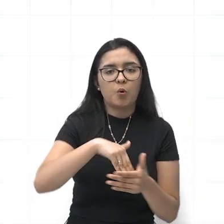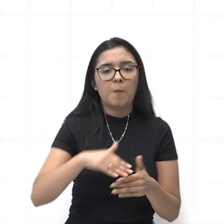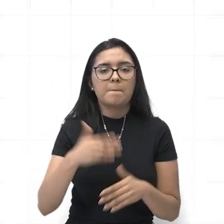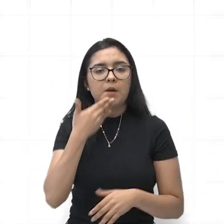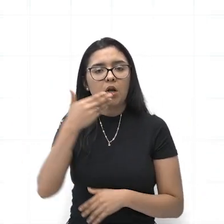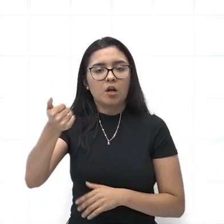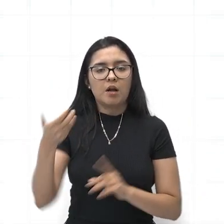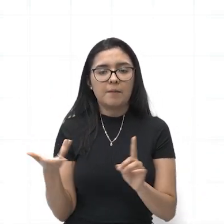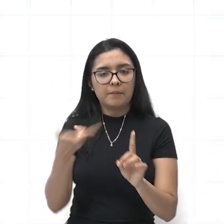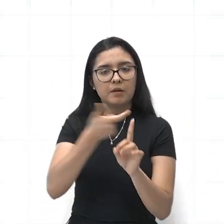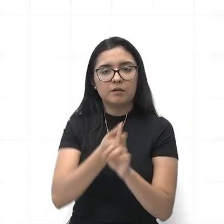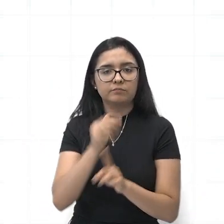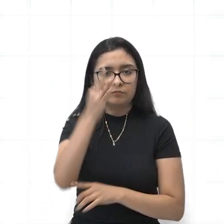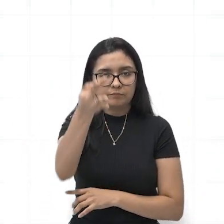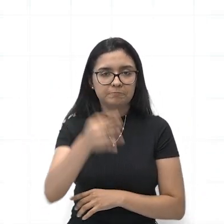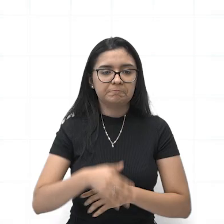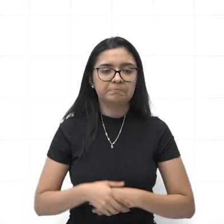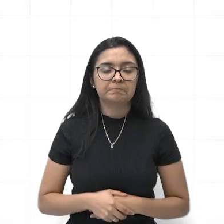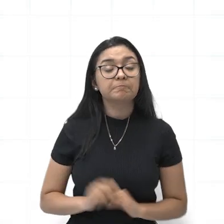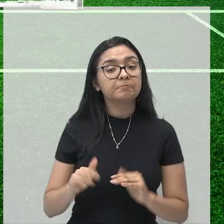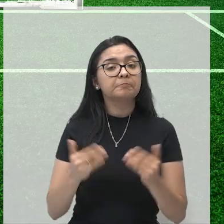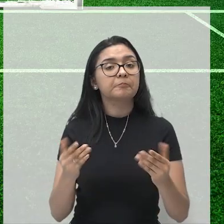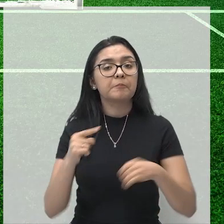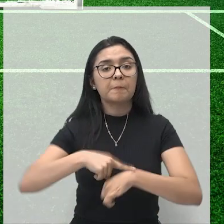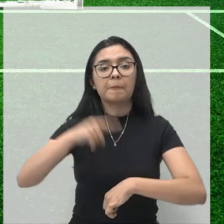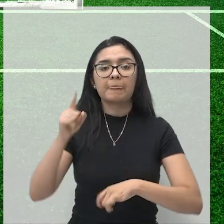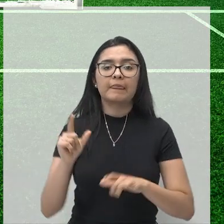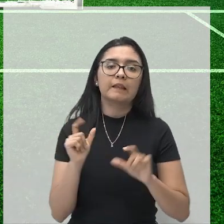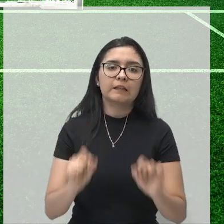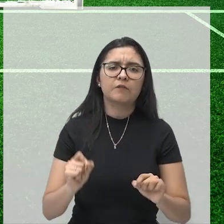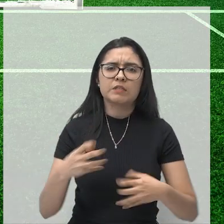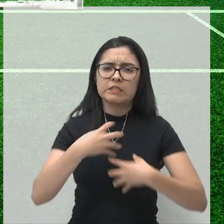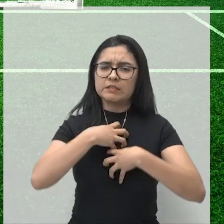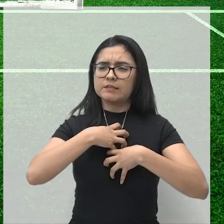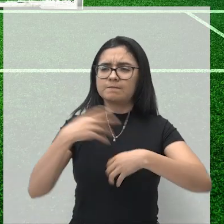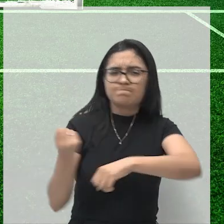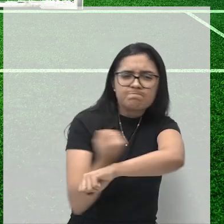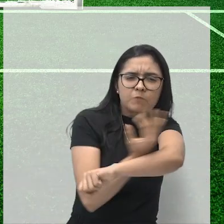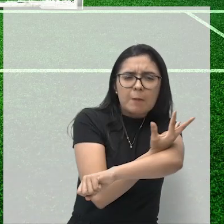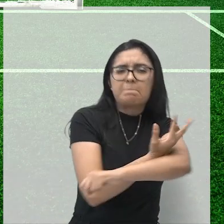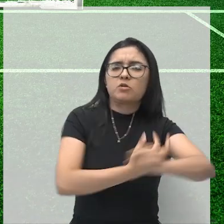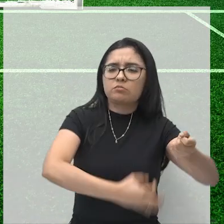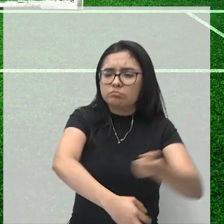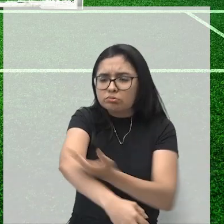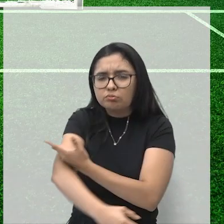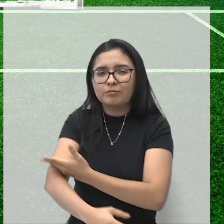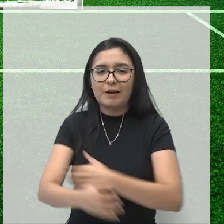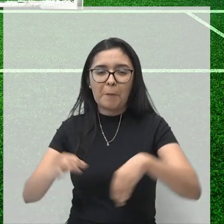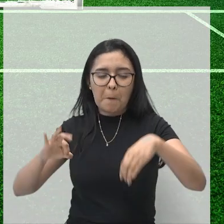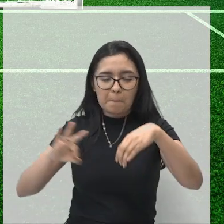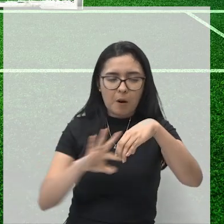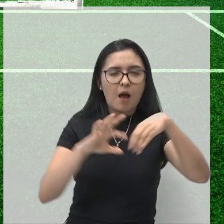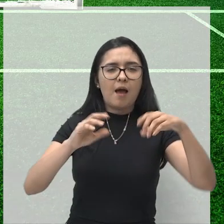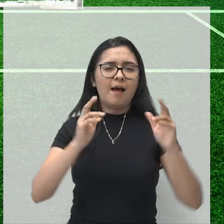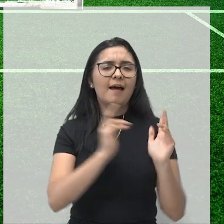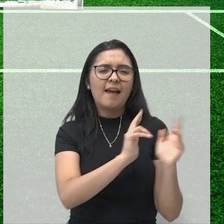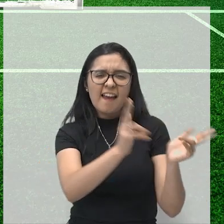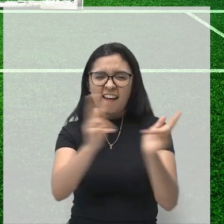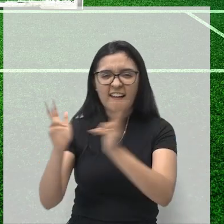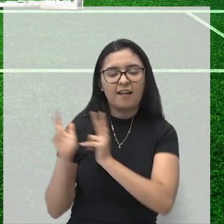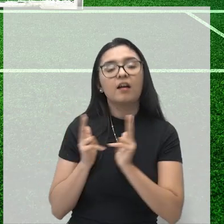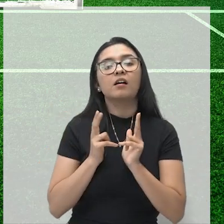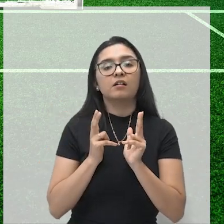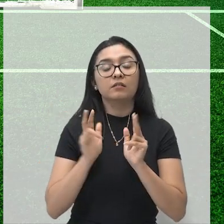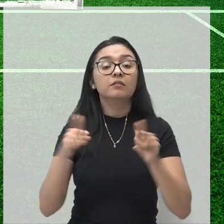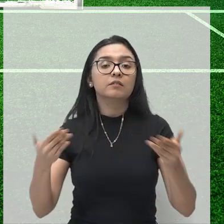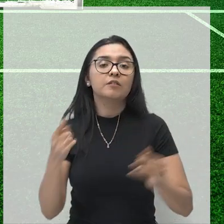suas habilidades para o futuro. E é aquele momento da emoção, né, gente? Aquele momento do gol em que todos